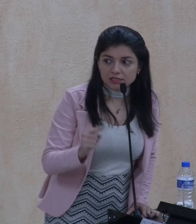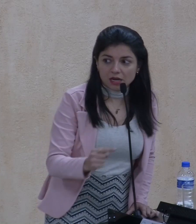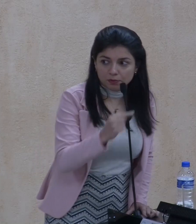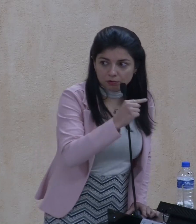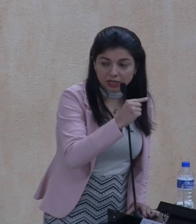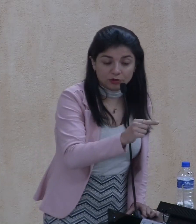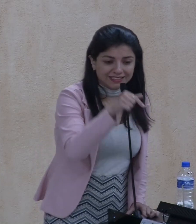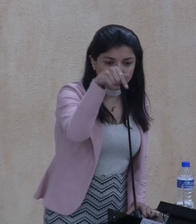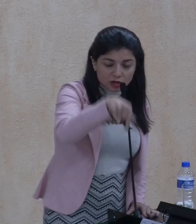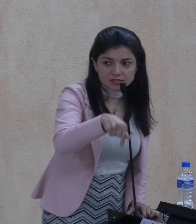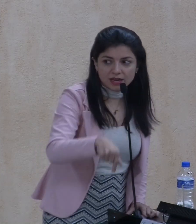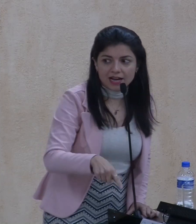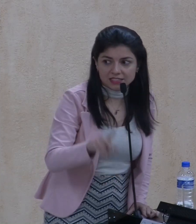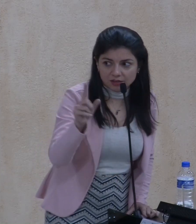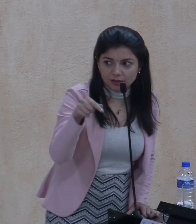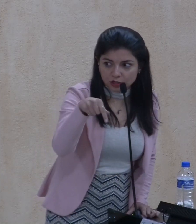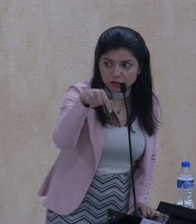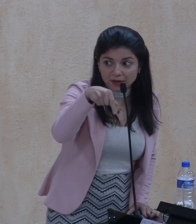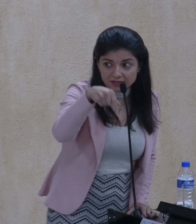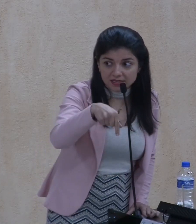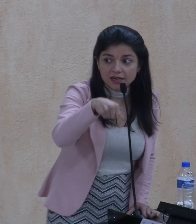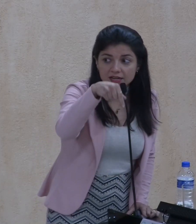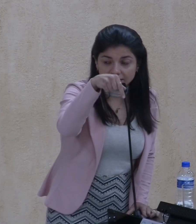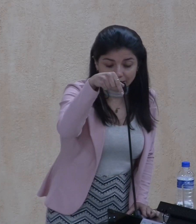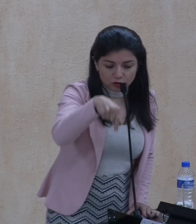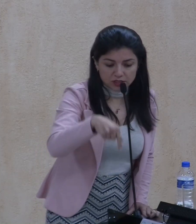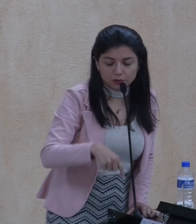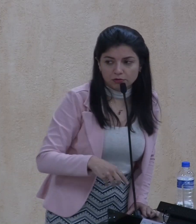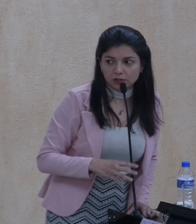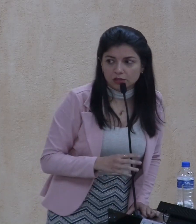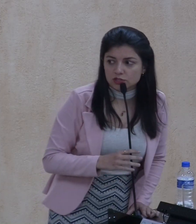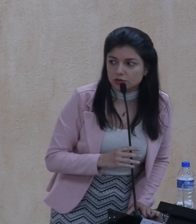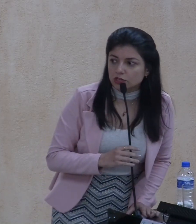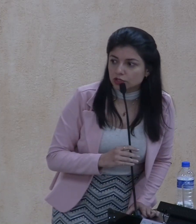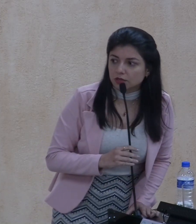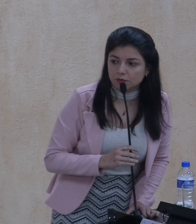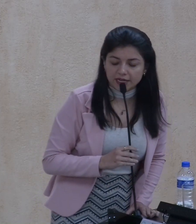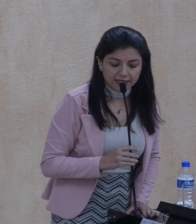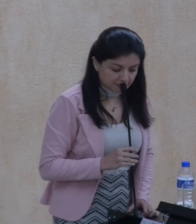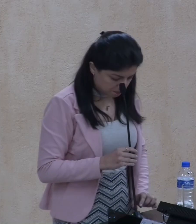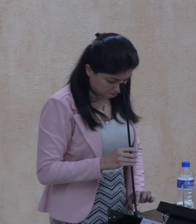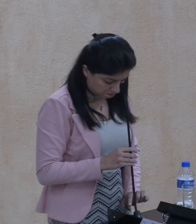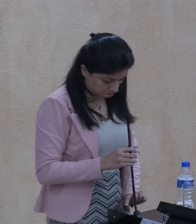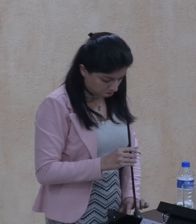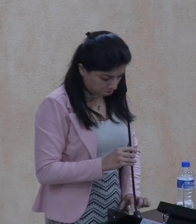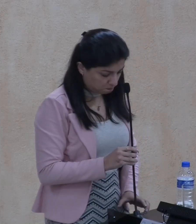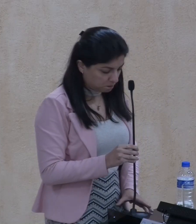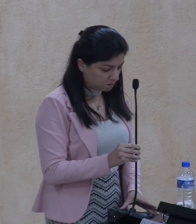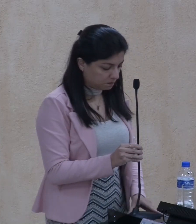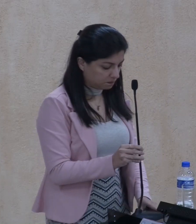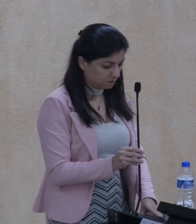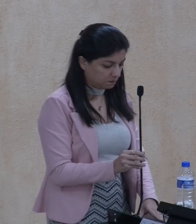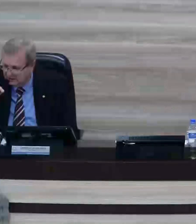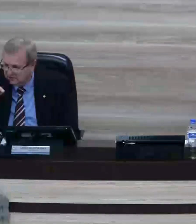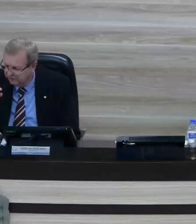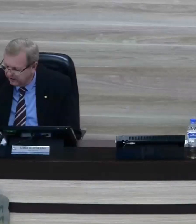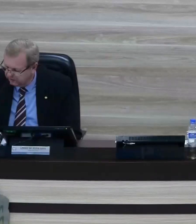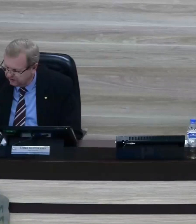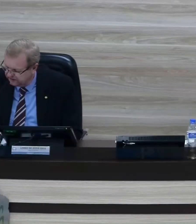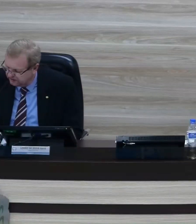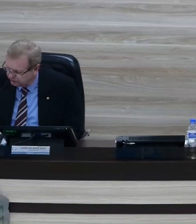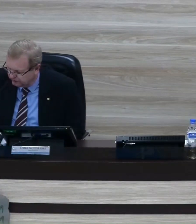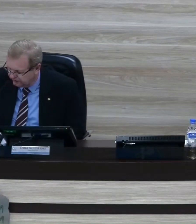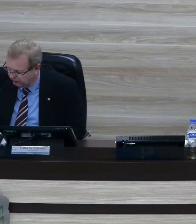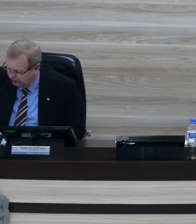com relação à Procuradoria da nossa casa, que eu valorizo o parecer da nossa Procuradoria Jurídica. Obrigada. Mais algum